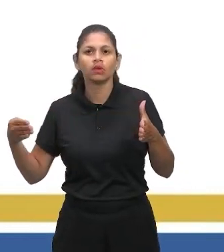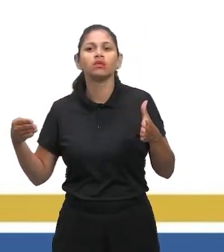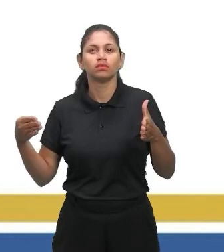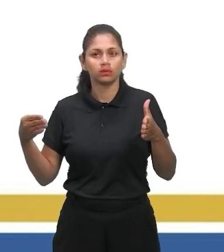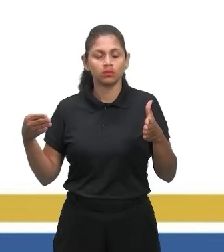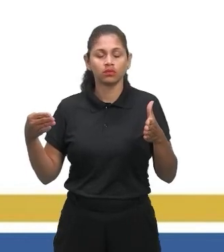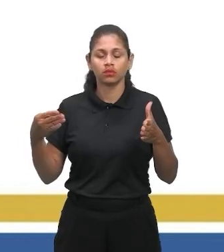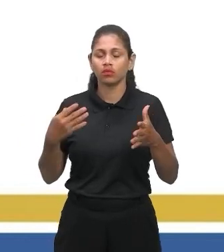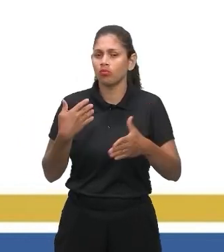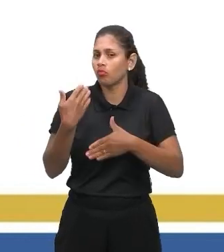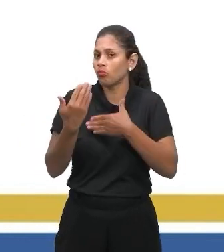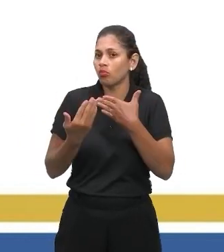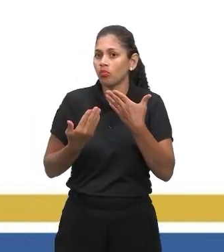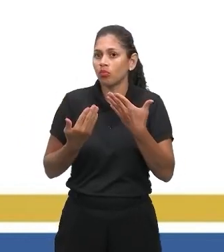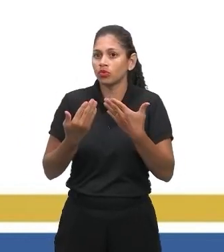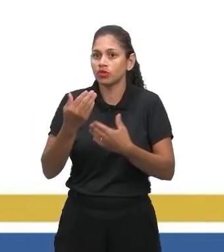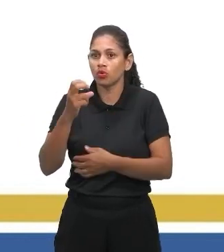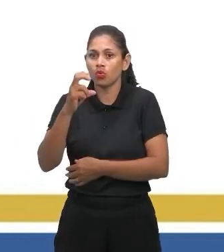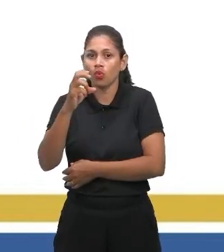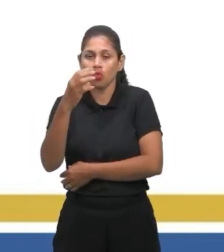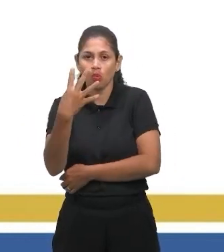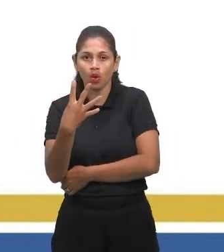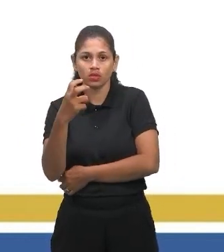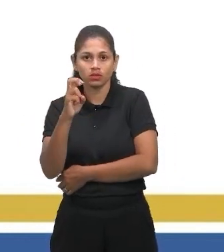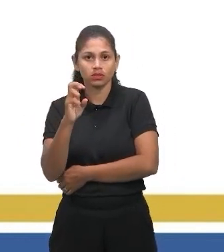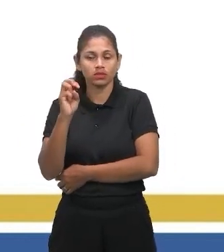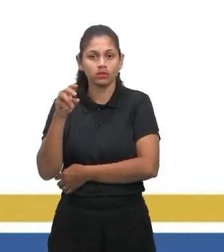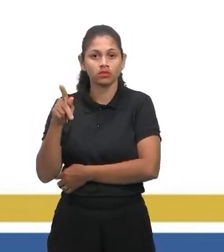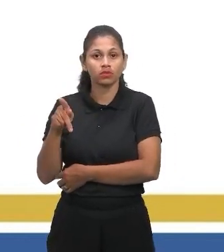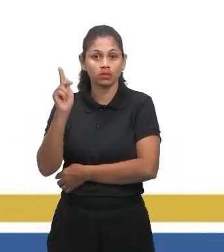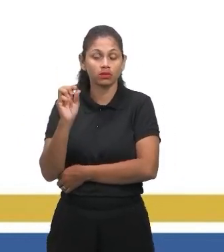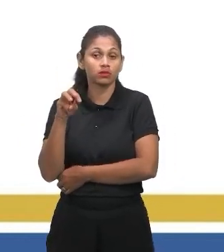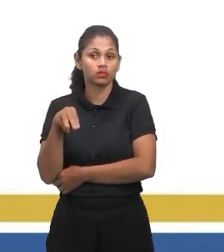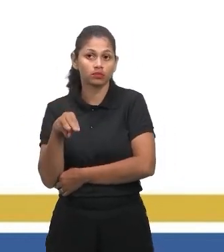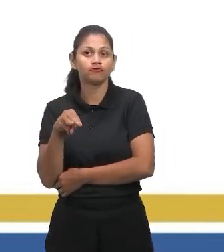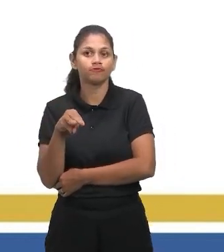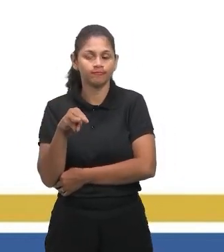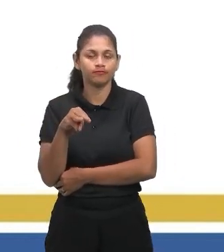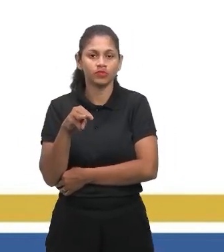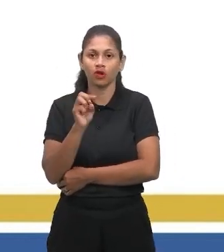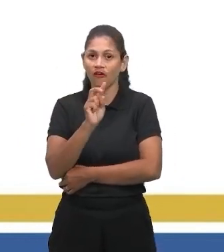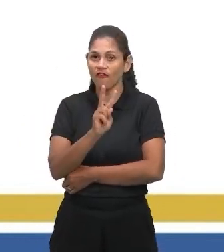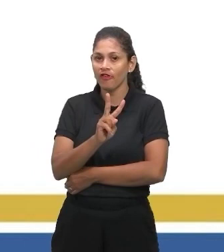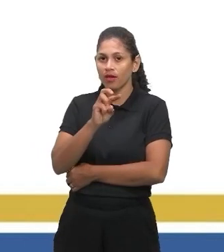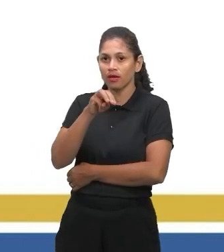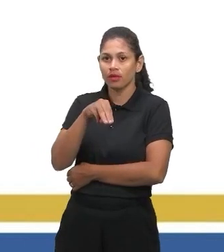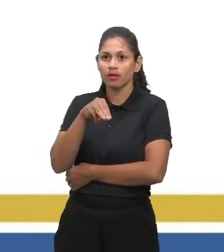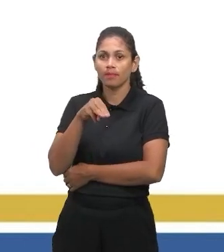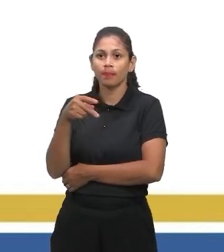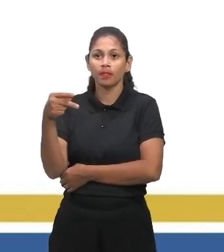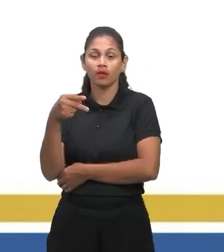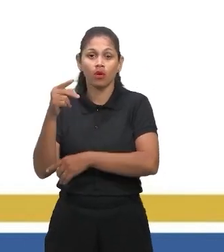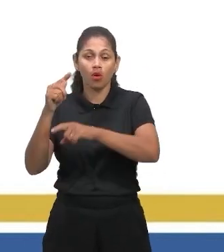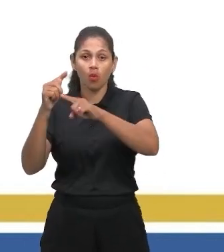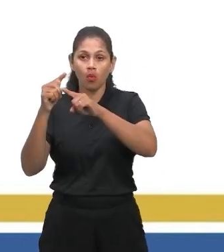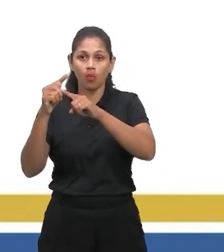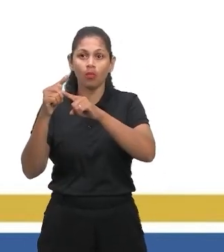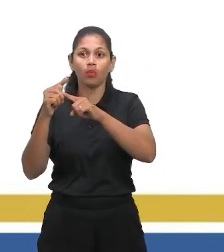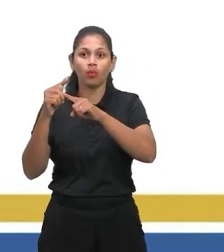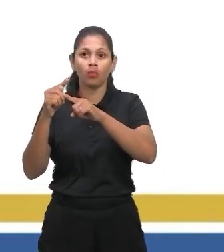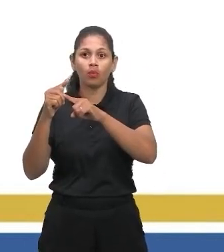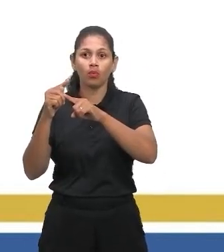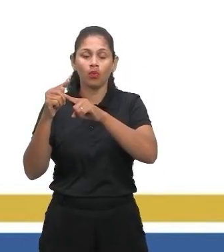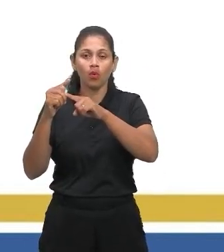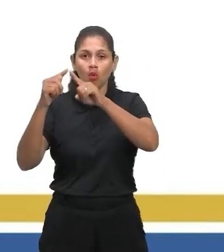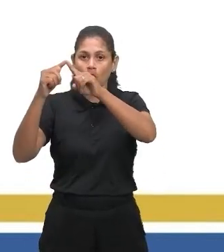que a velocidade média é o quê? É ΔS sobre ΔT. O espaço percorrido foi 45 km e o tempo foi